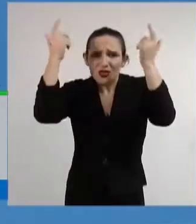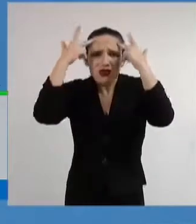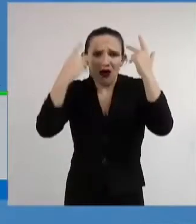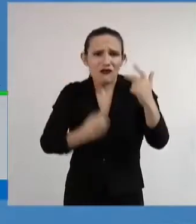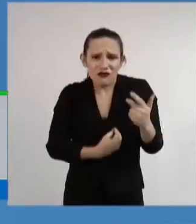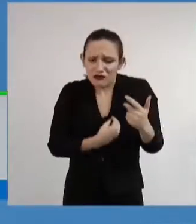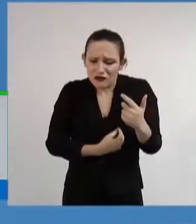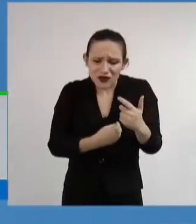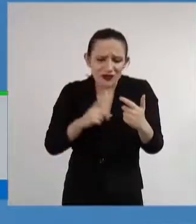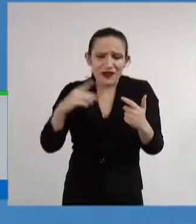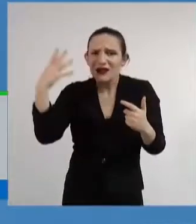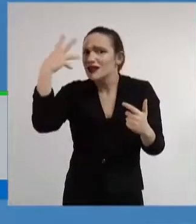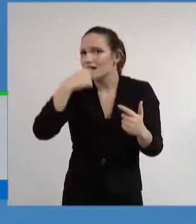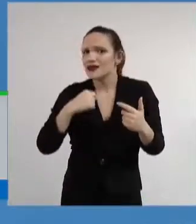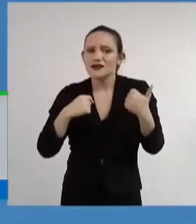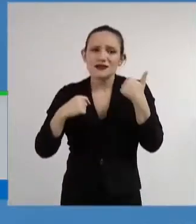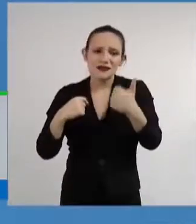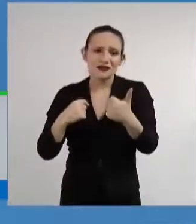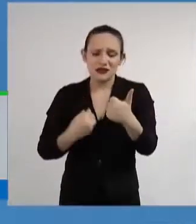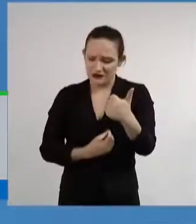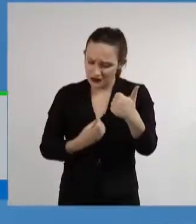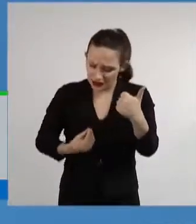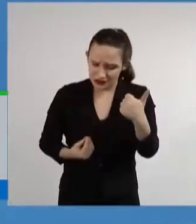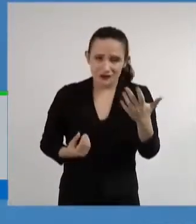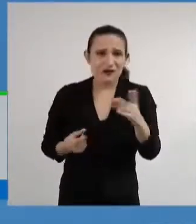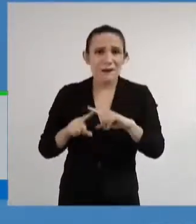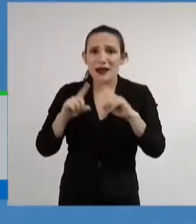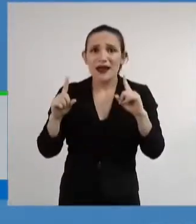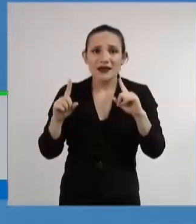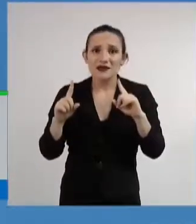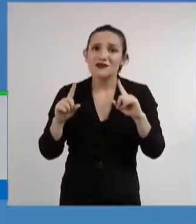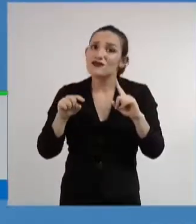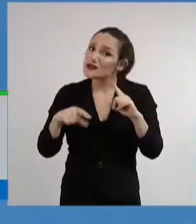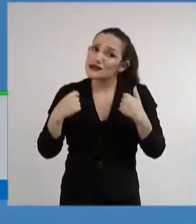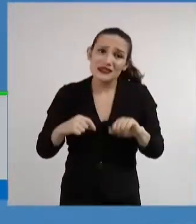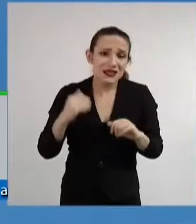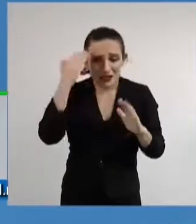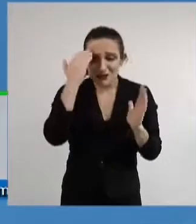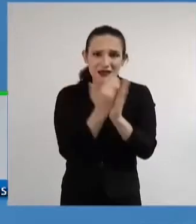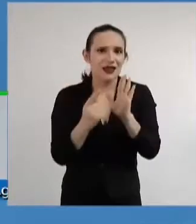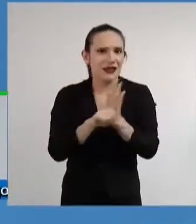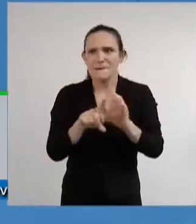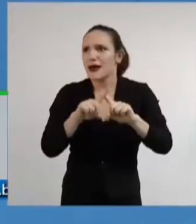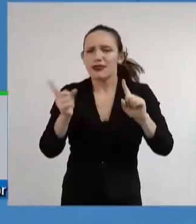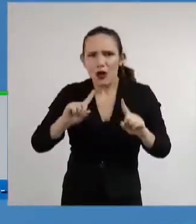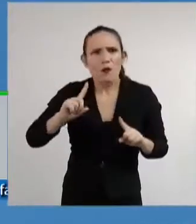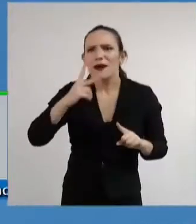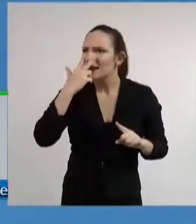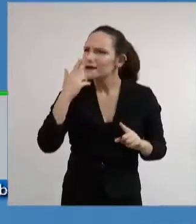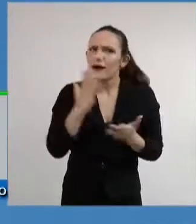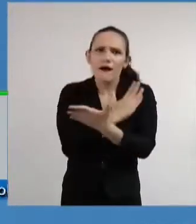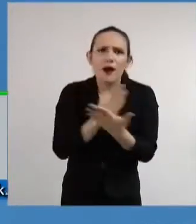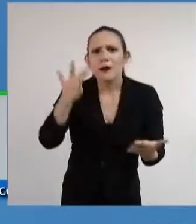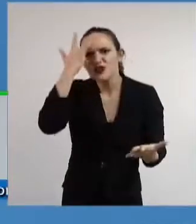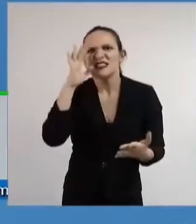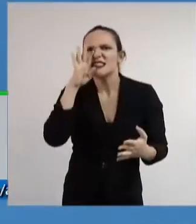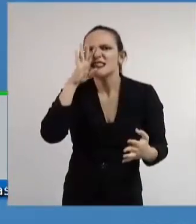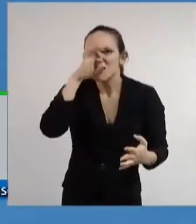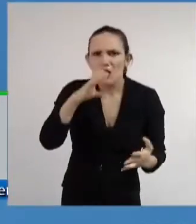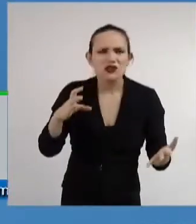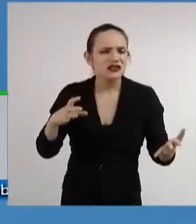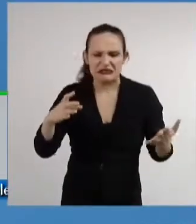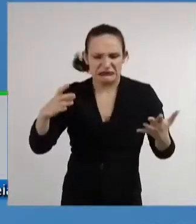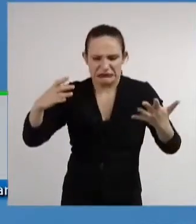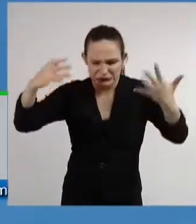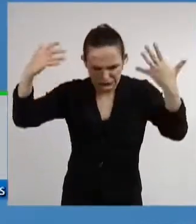vida se torne linda e bela para serem vividas, e você cumprir a lei. Mas não, você insiste em fazer tudo isso para